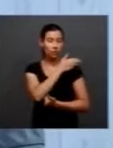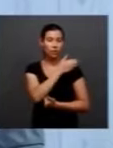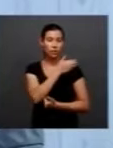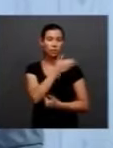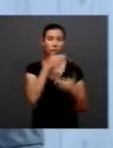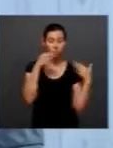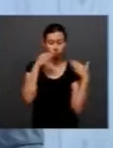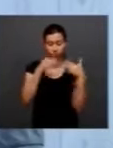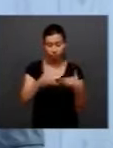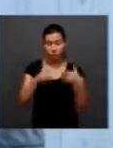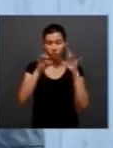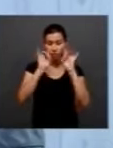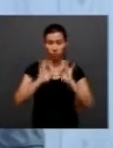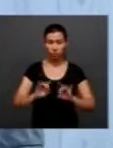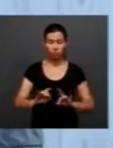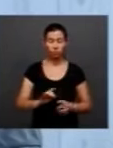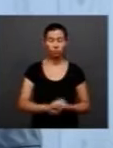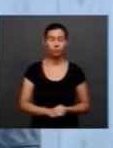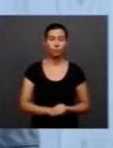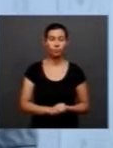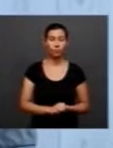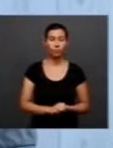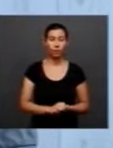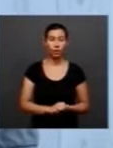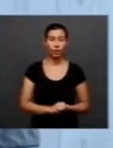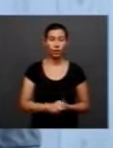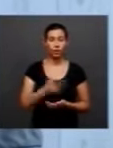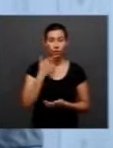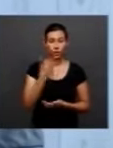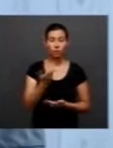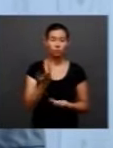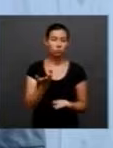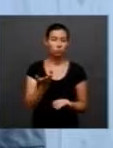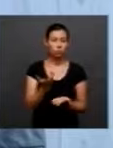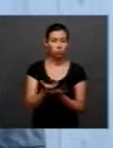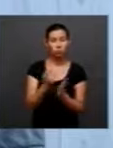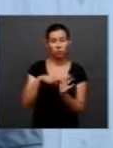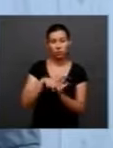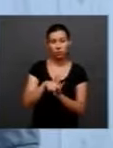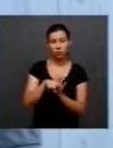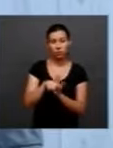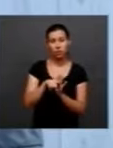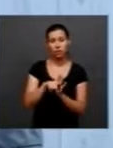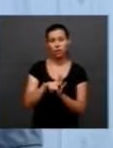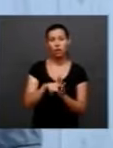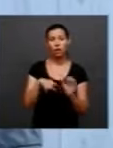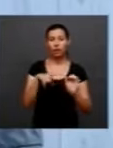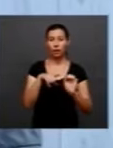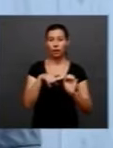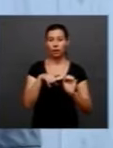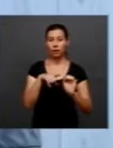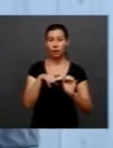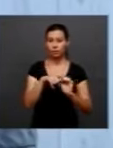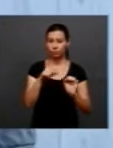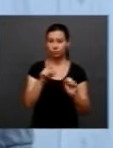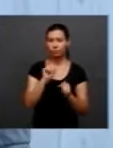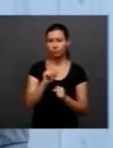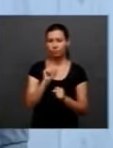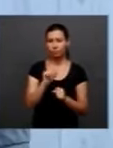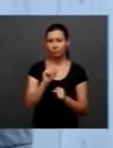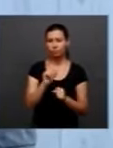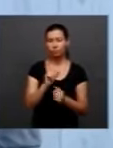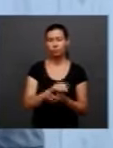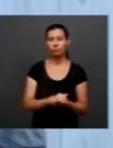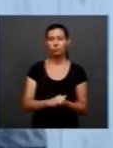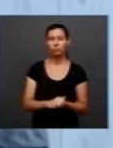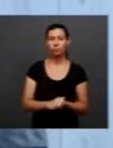forma específica. Então, eu costumo até falar nos meus estudos, nos meus artigos, em gayfobia, para me referir especificamente